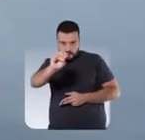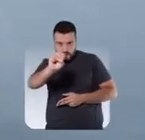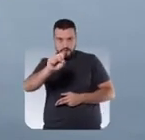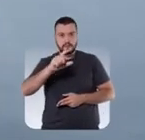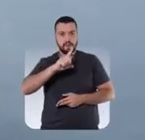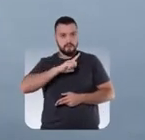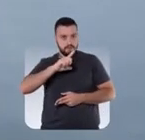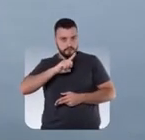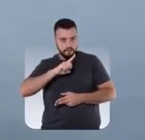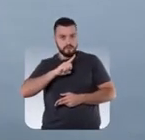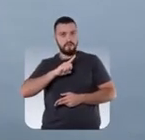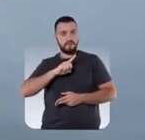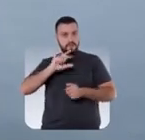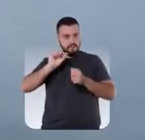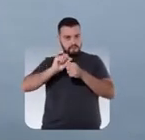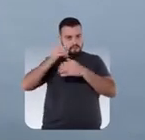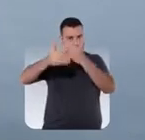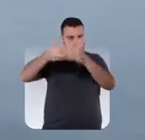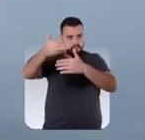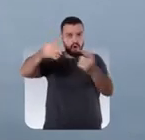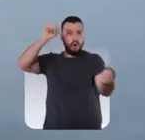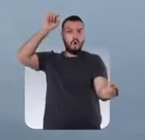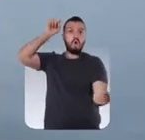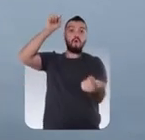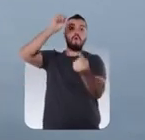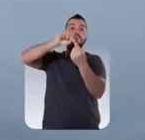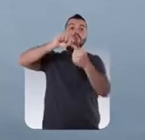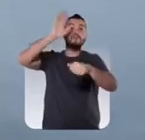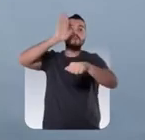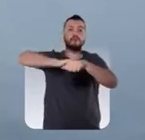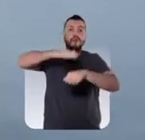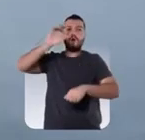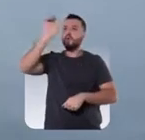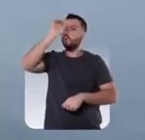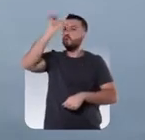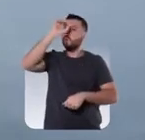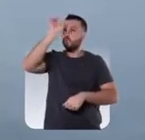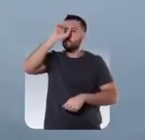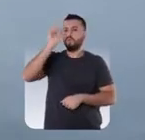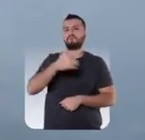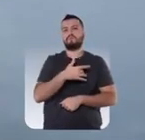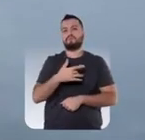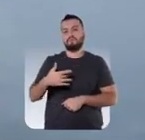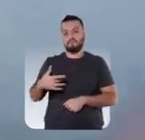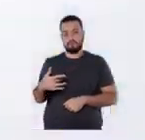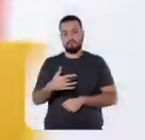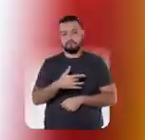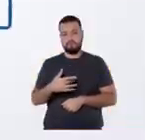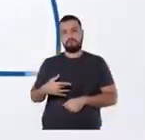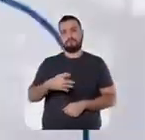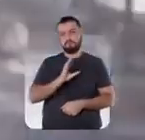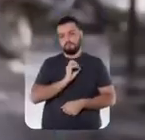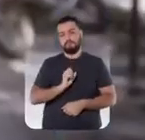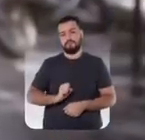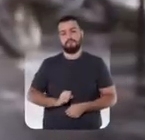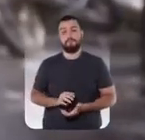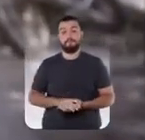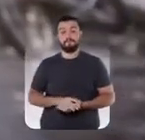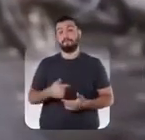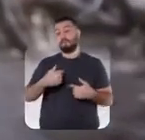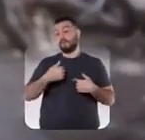frente. Iremos fazer, porque o nosso objetivo é melhorar cada vez mais a saúde de Balsas. E eu estou